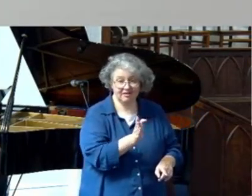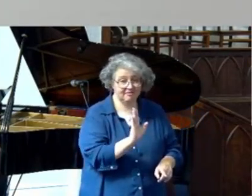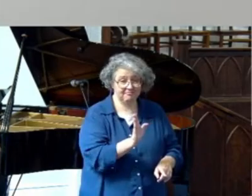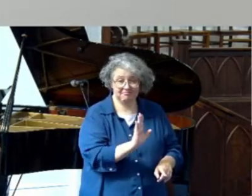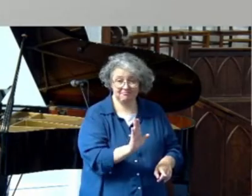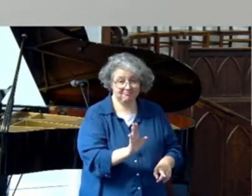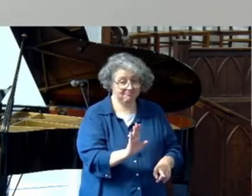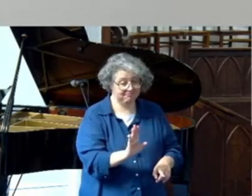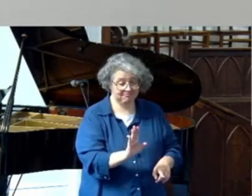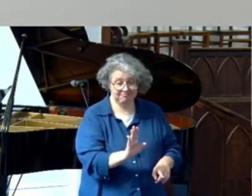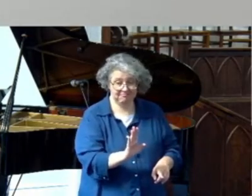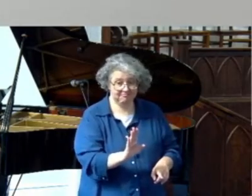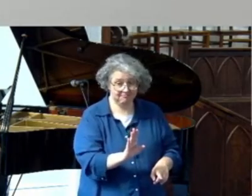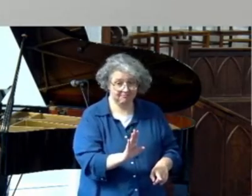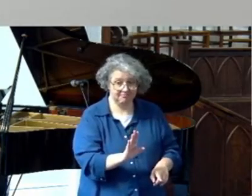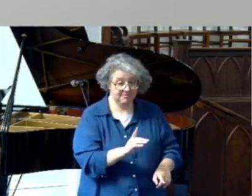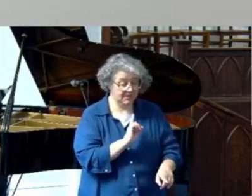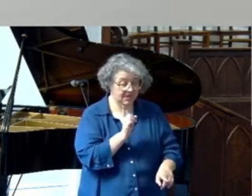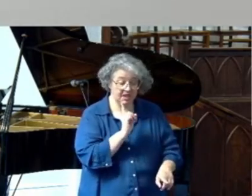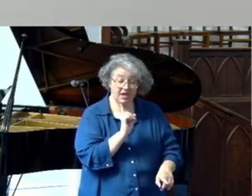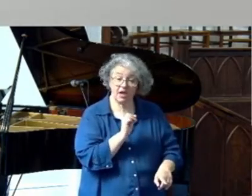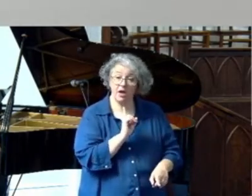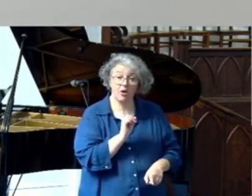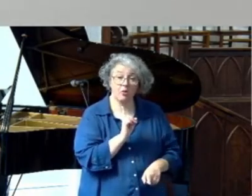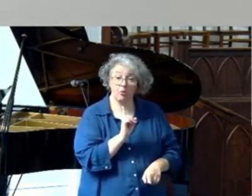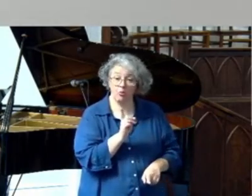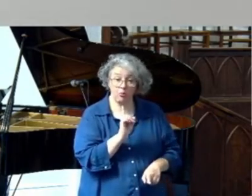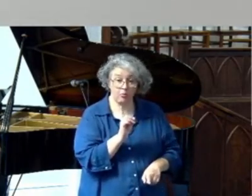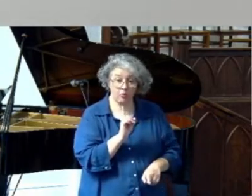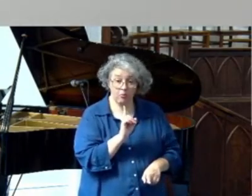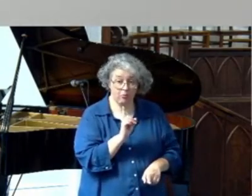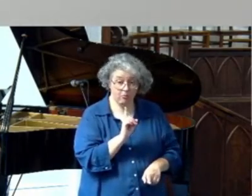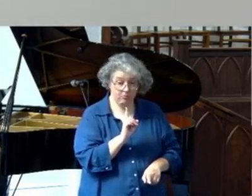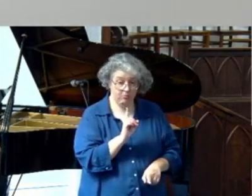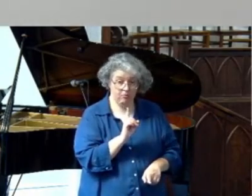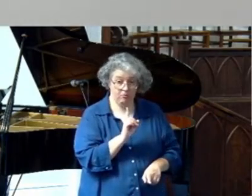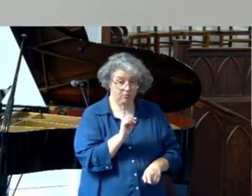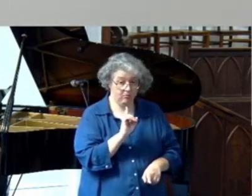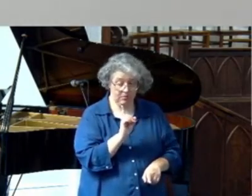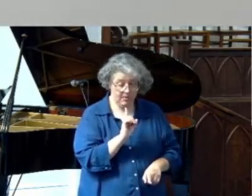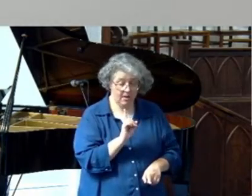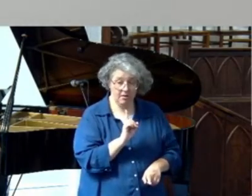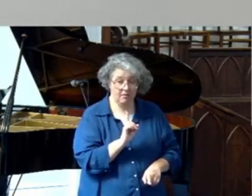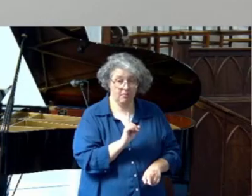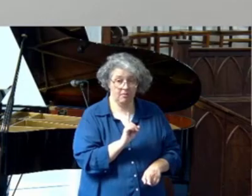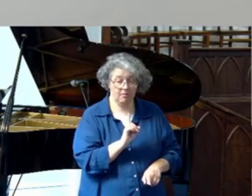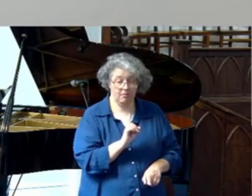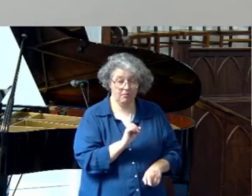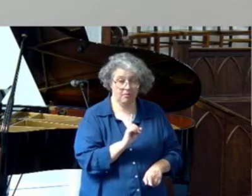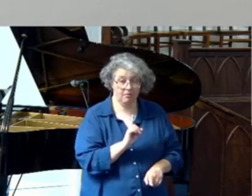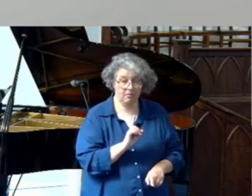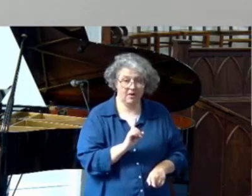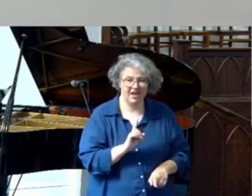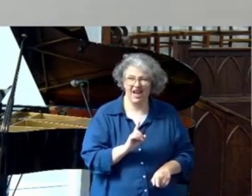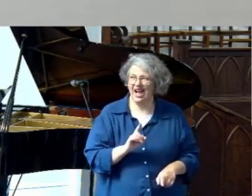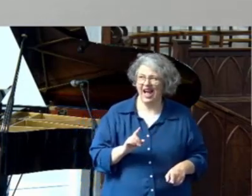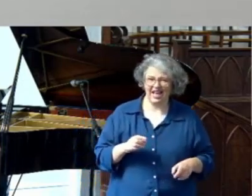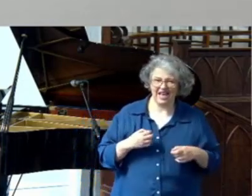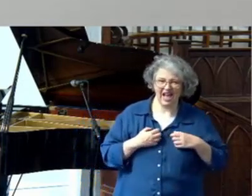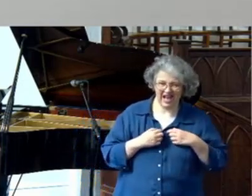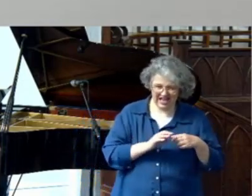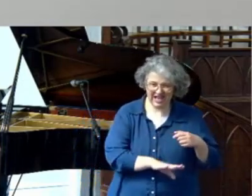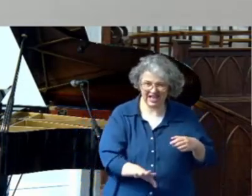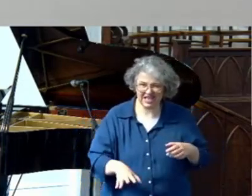chocolate. Os pais dizem, não, 9 já foi demais. Irmãos, as crianças se rebelam facilmente,